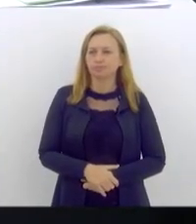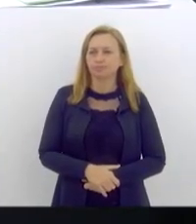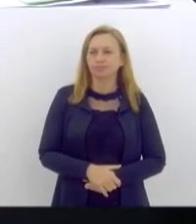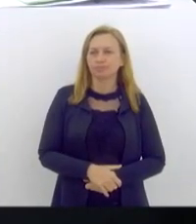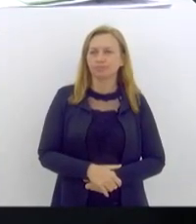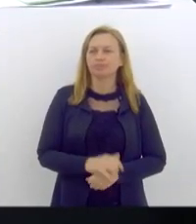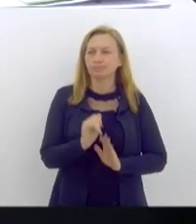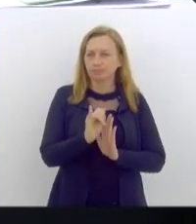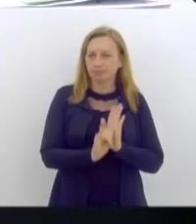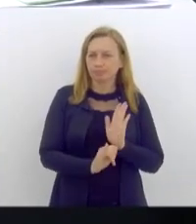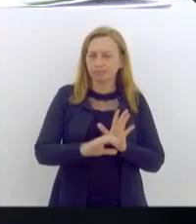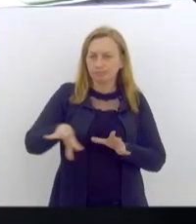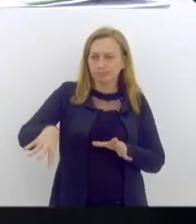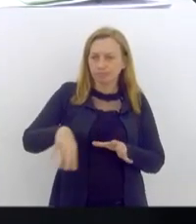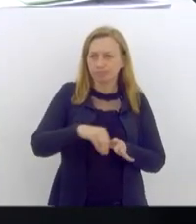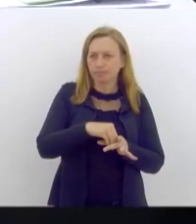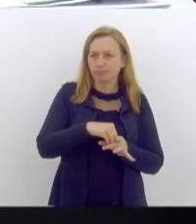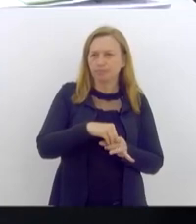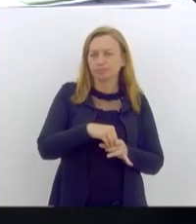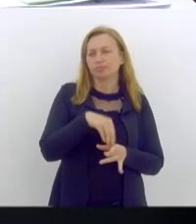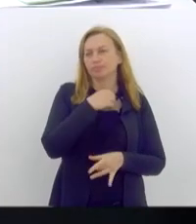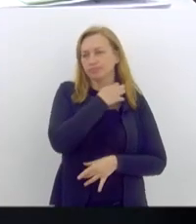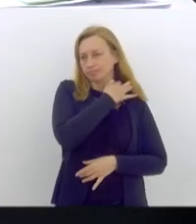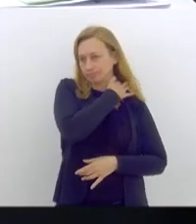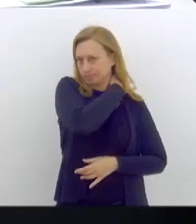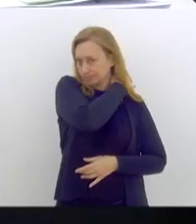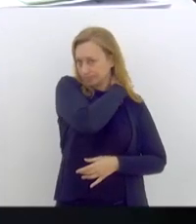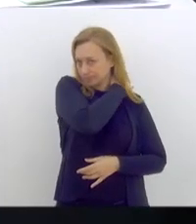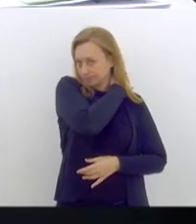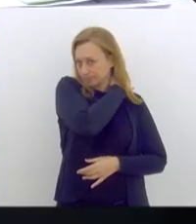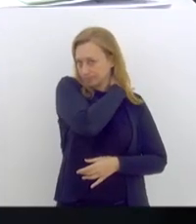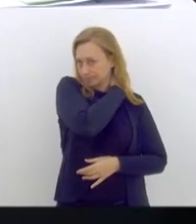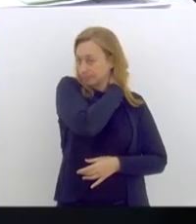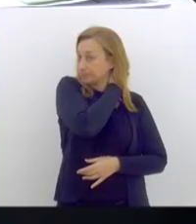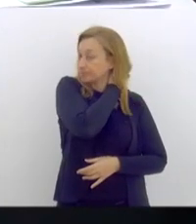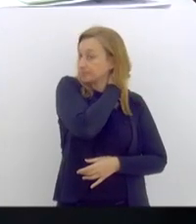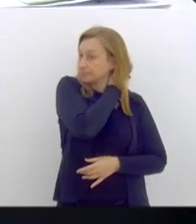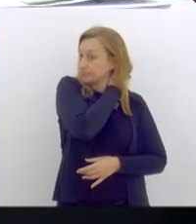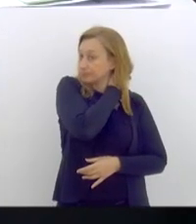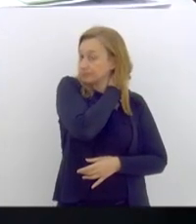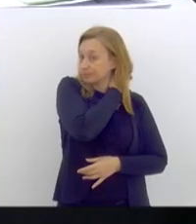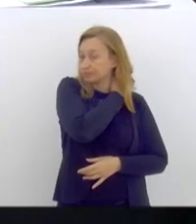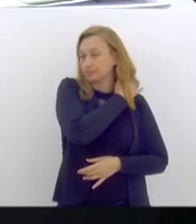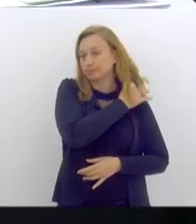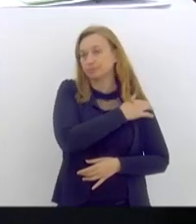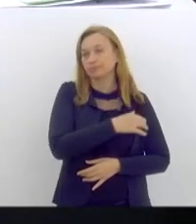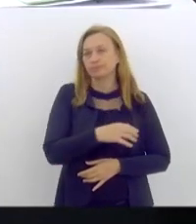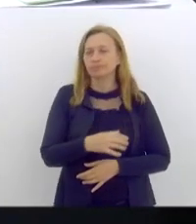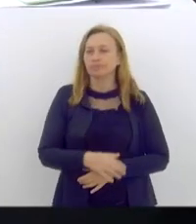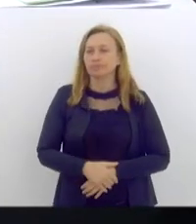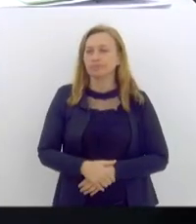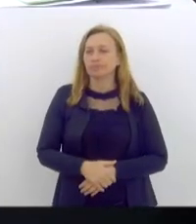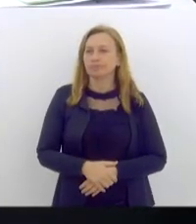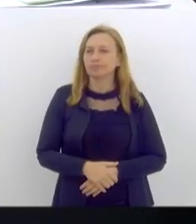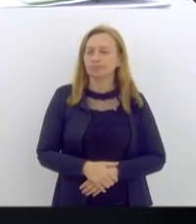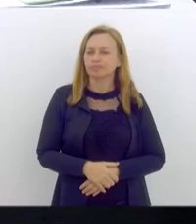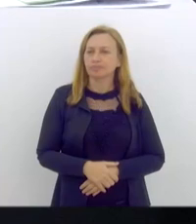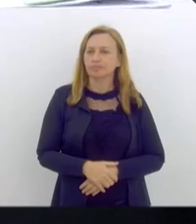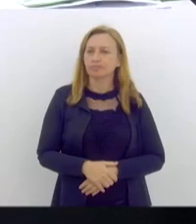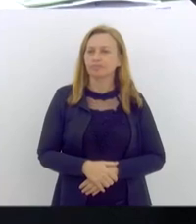alguma redação para introduzir essa questão e além do mais teve